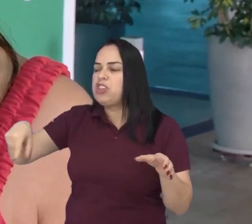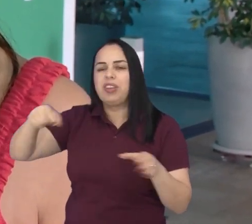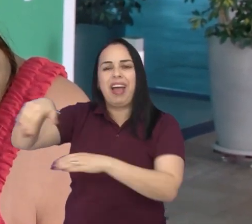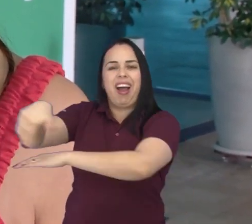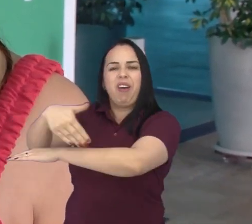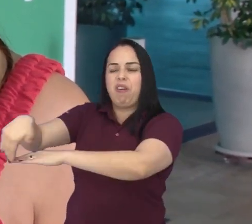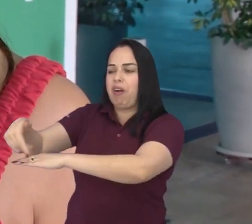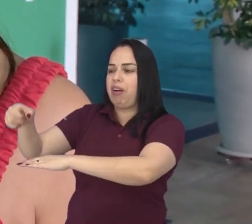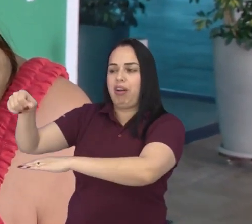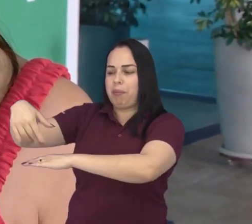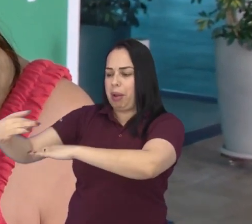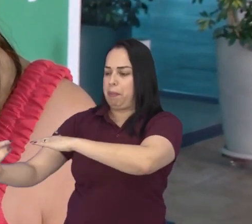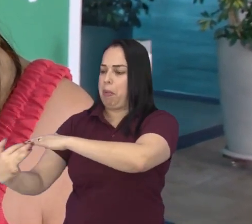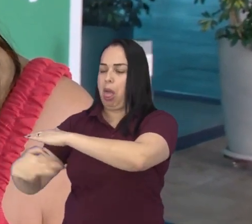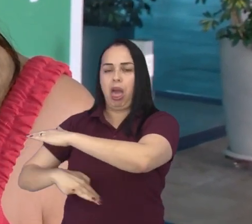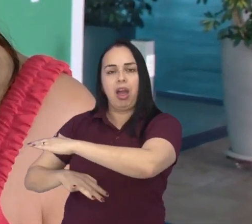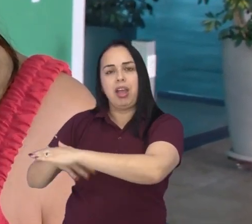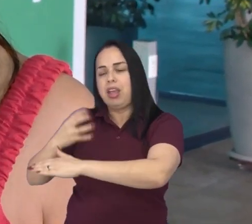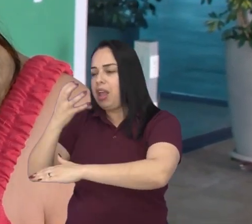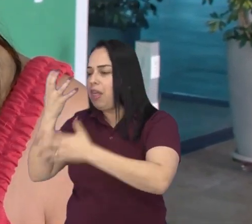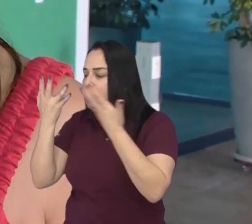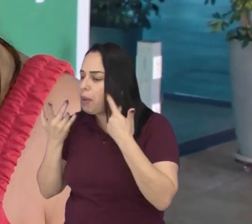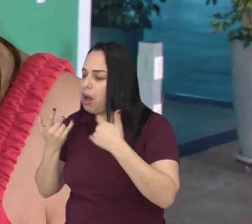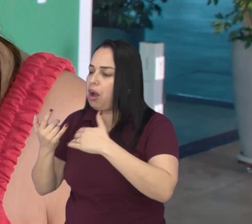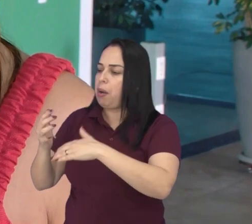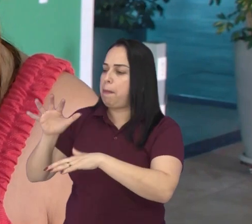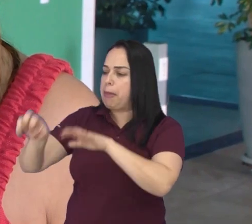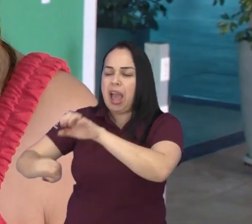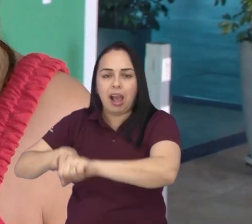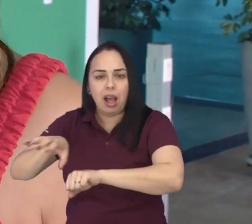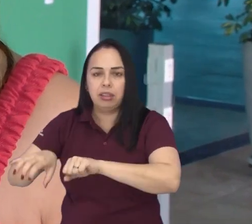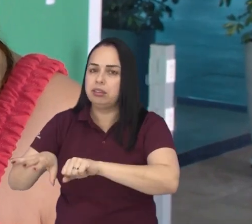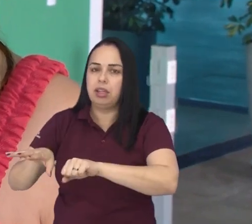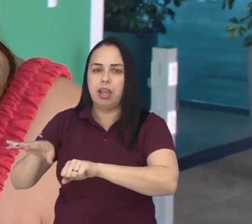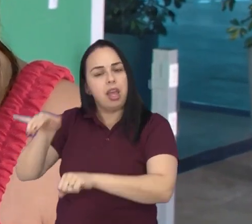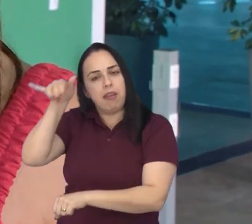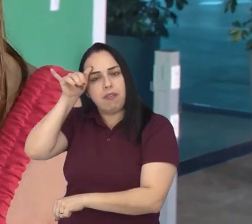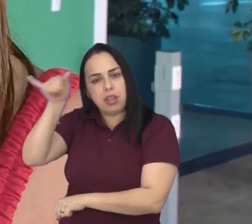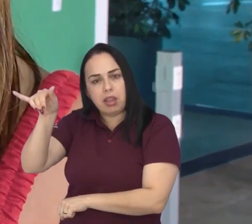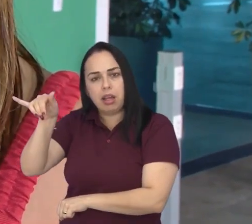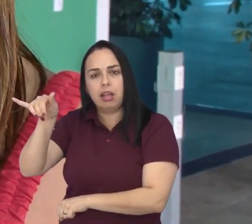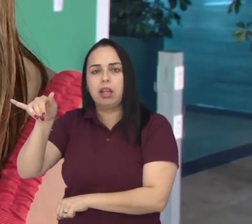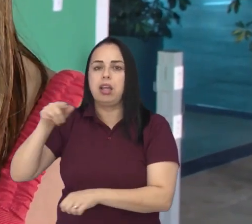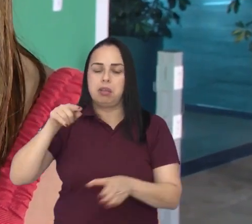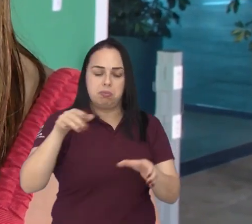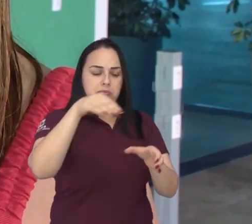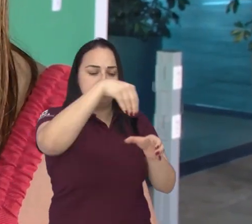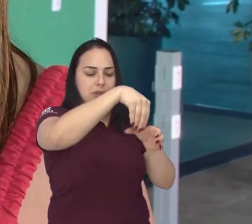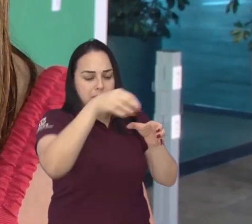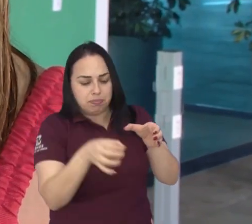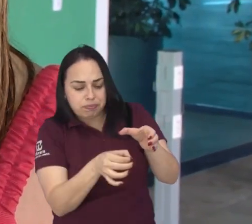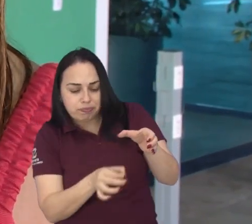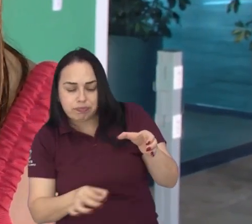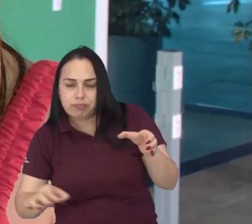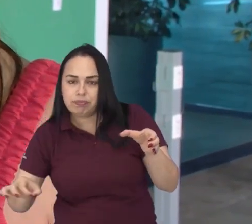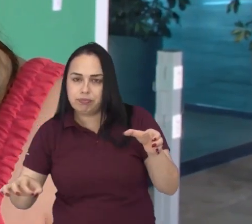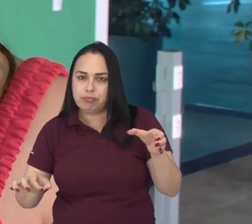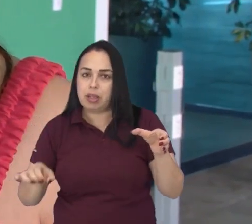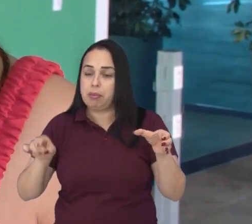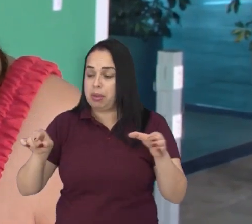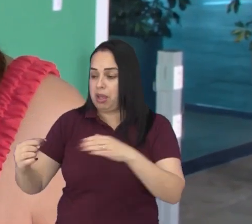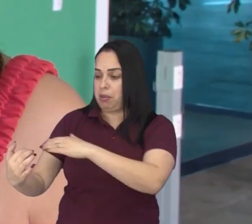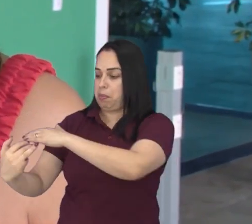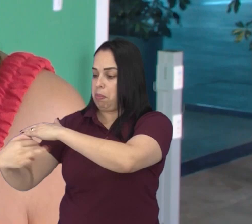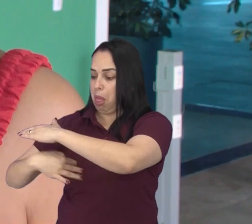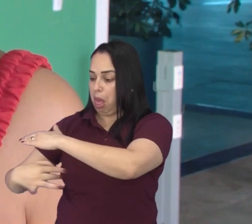resíduo que poderia ser acessado por animais, por aves e que em algum momento poderia haver ruptura, por